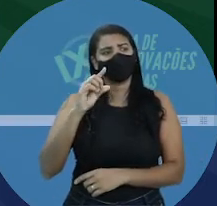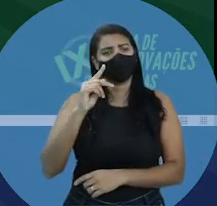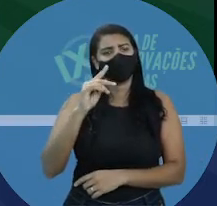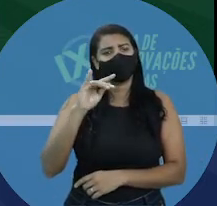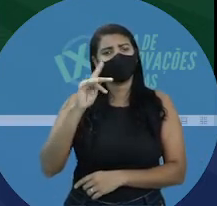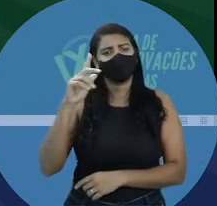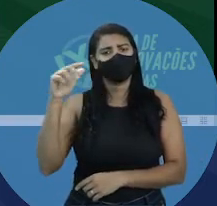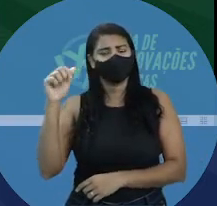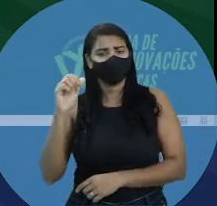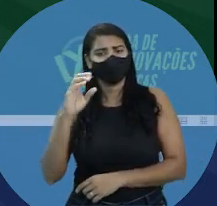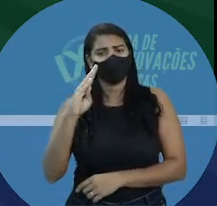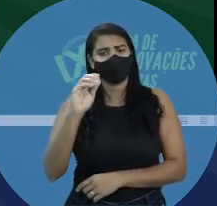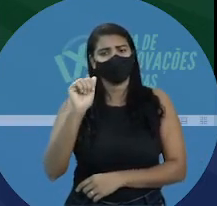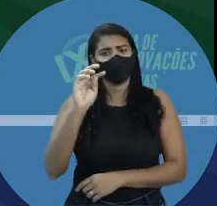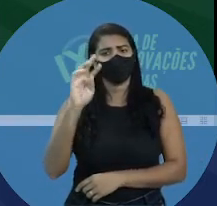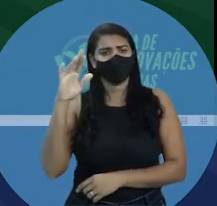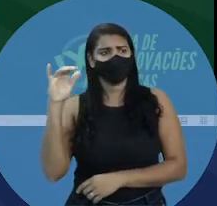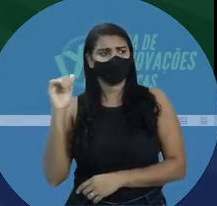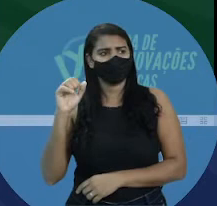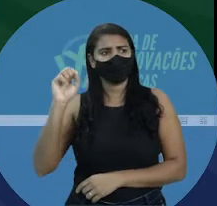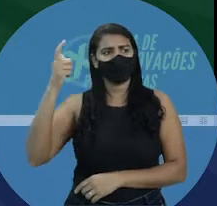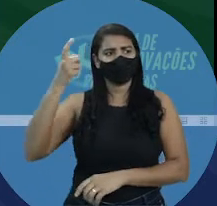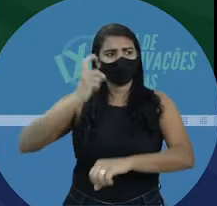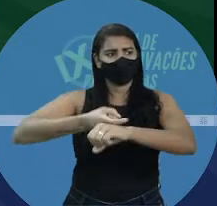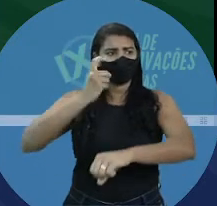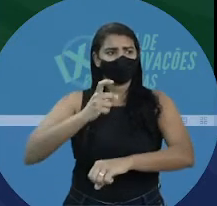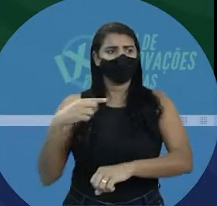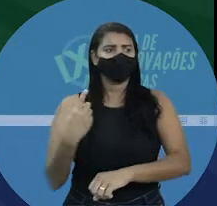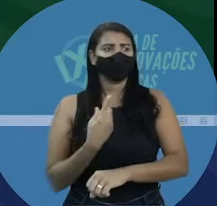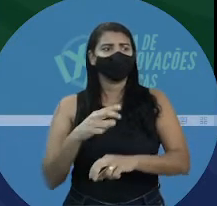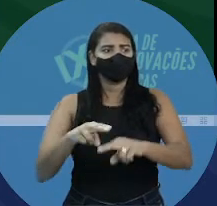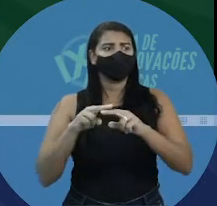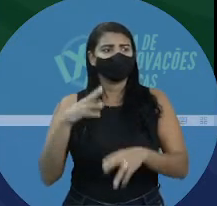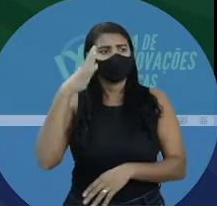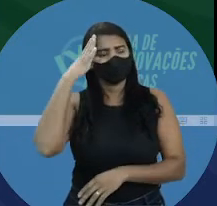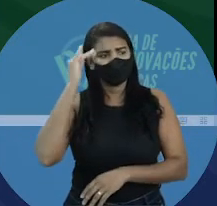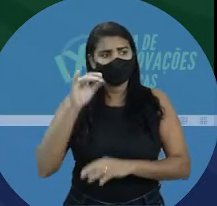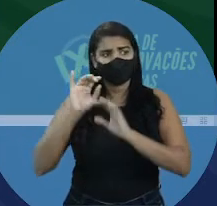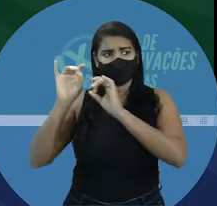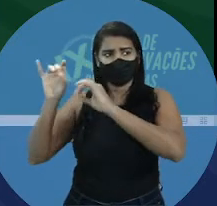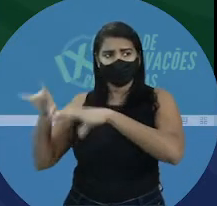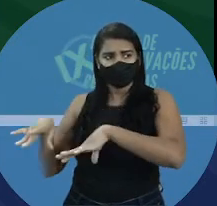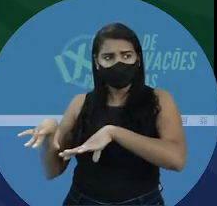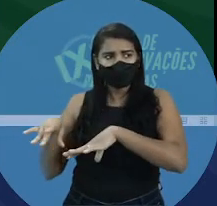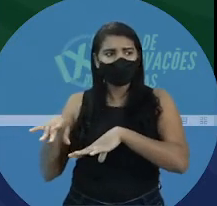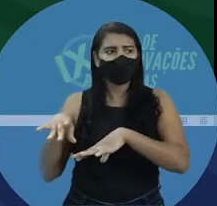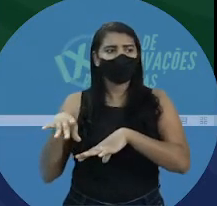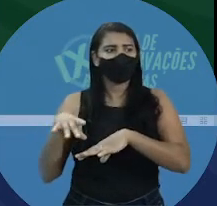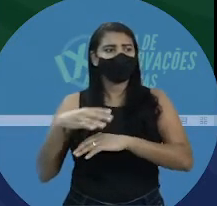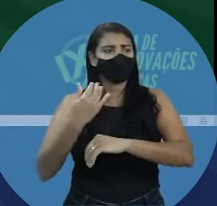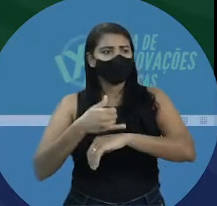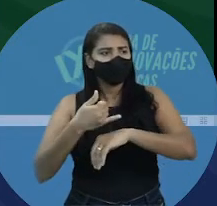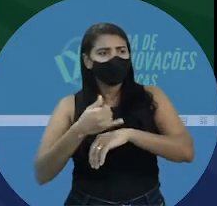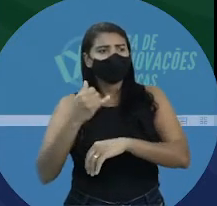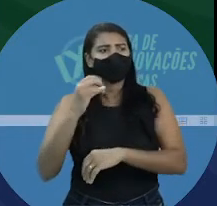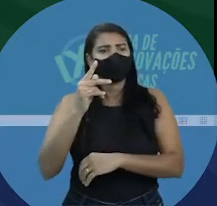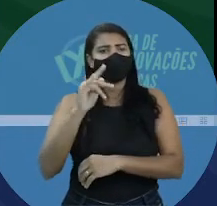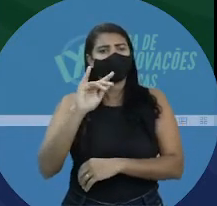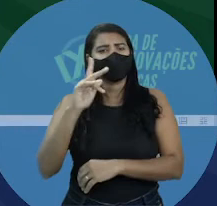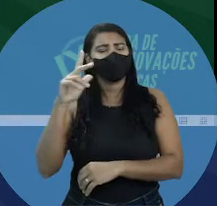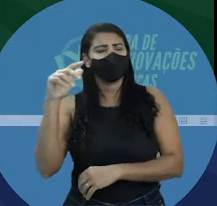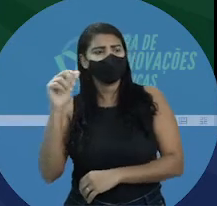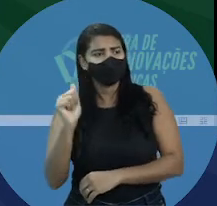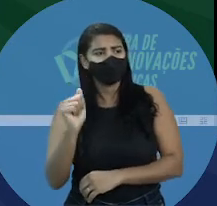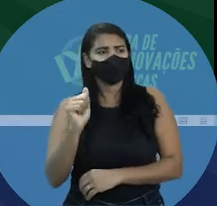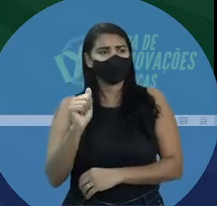forma irregular no solo, pois sabemos que o descarte irregular acaba ocasionando